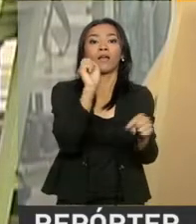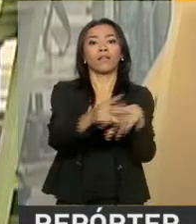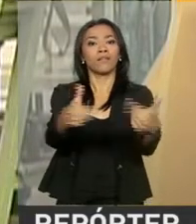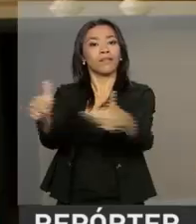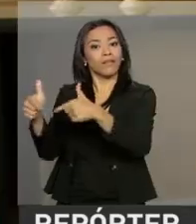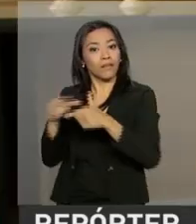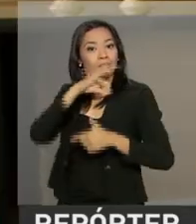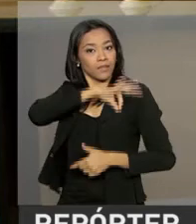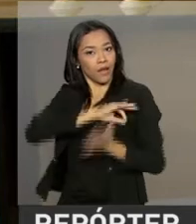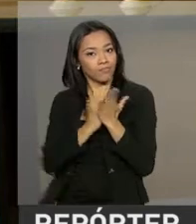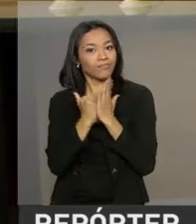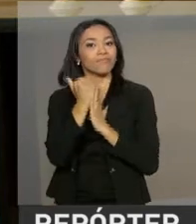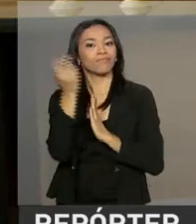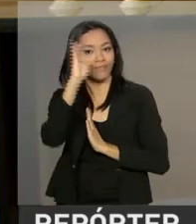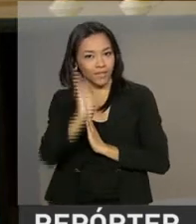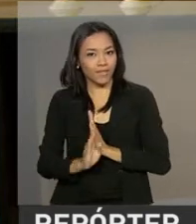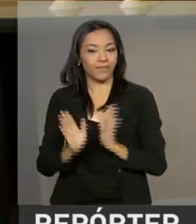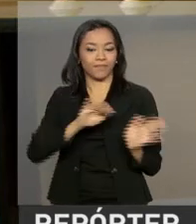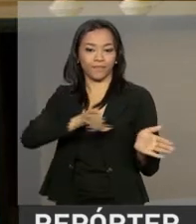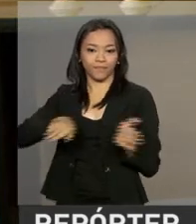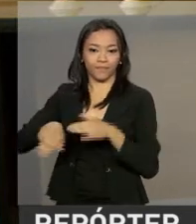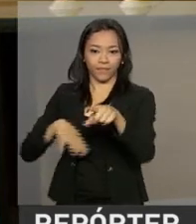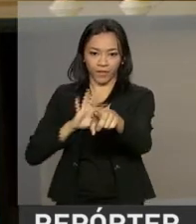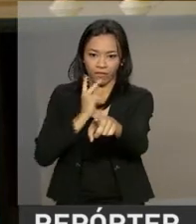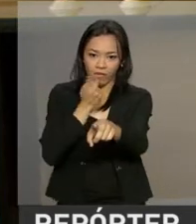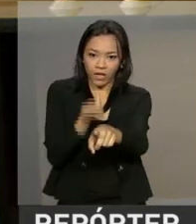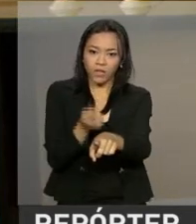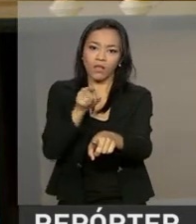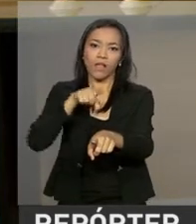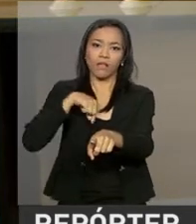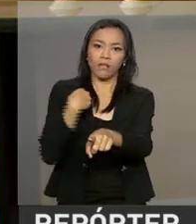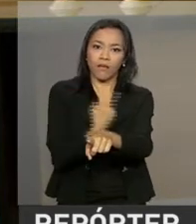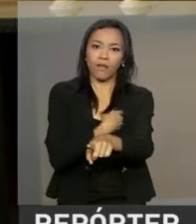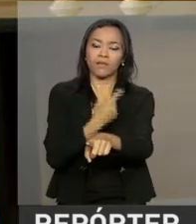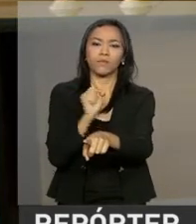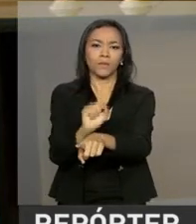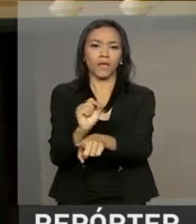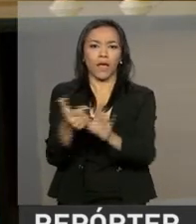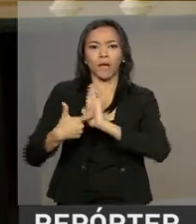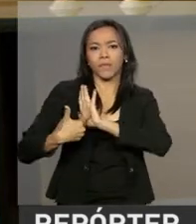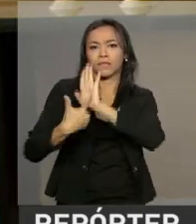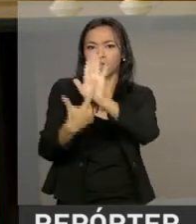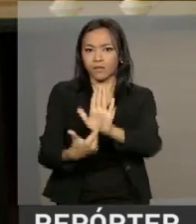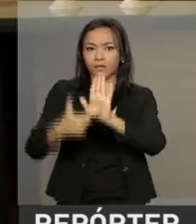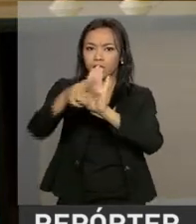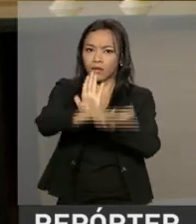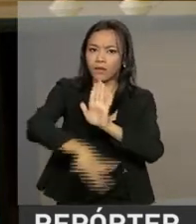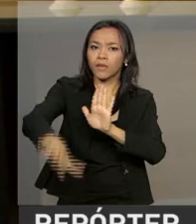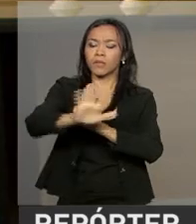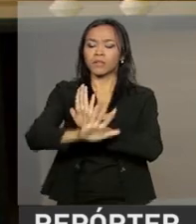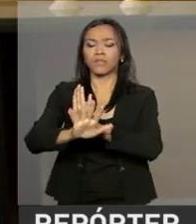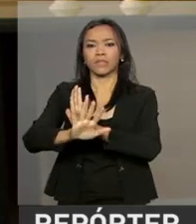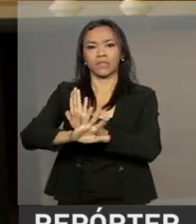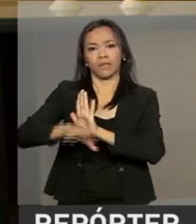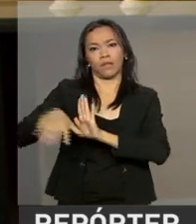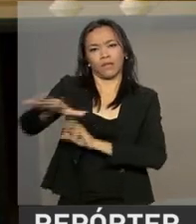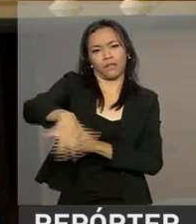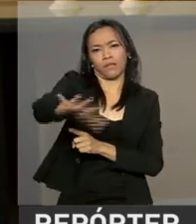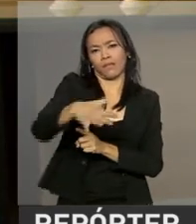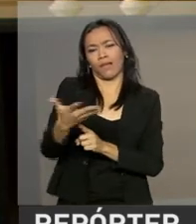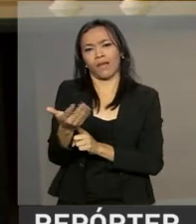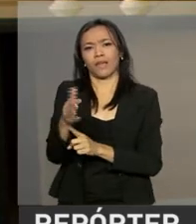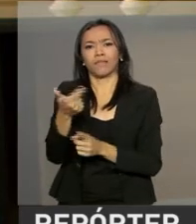no brasil nós ofertamos ao mercado ofertamos ao setor seja a do agronegócio